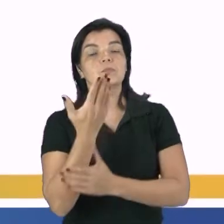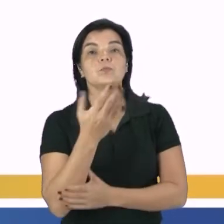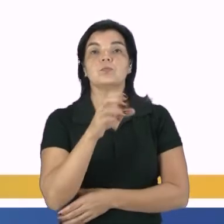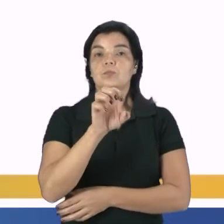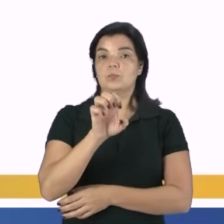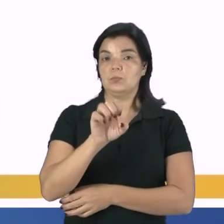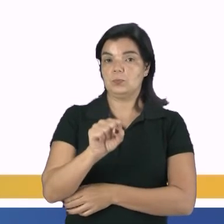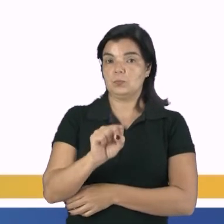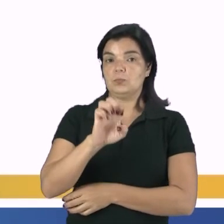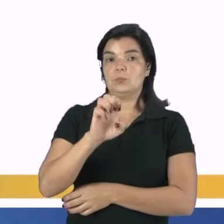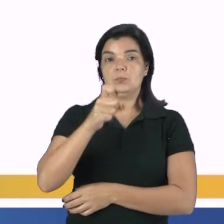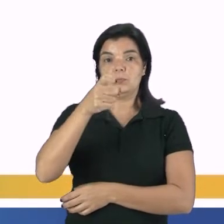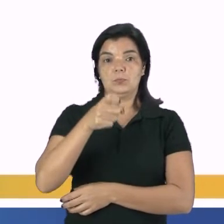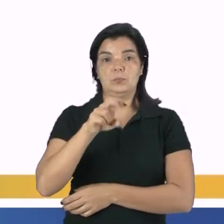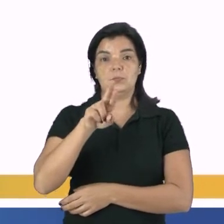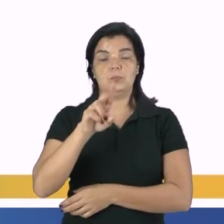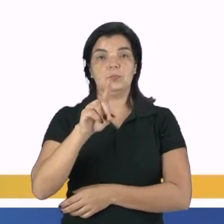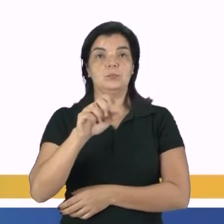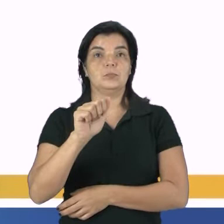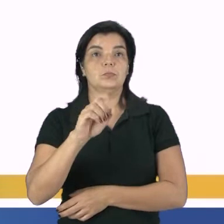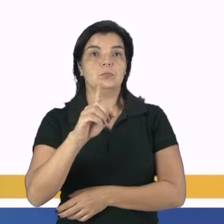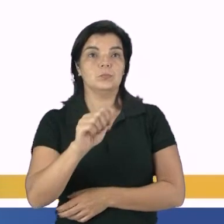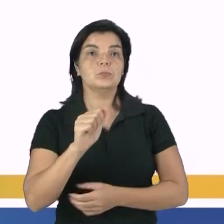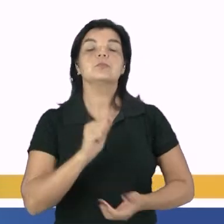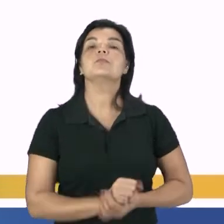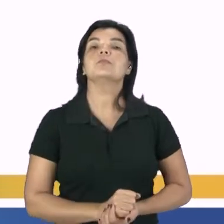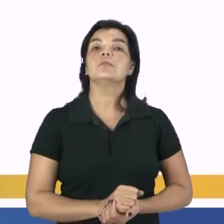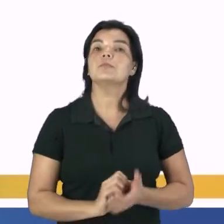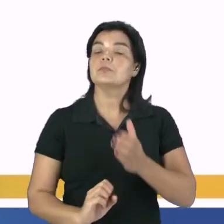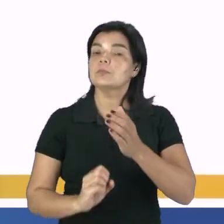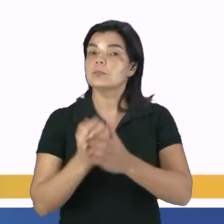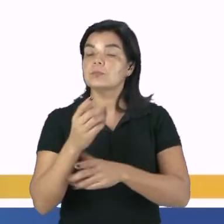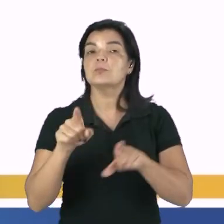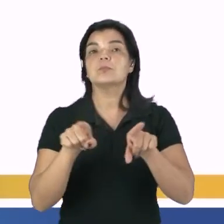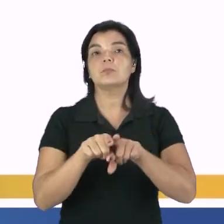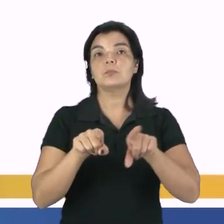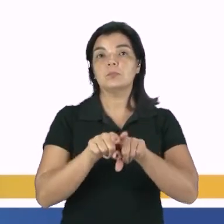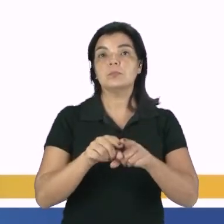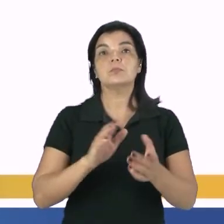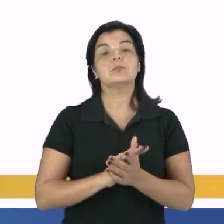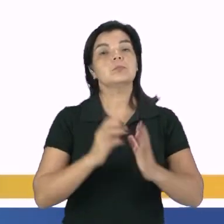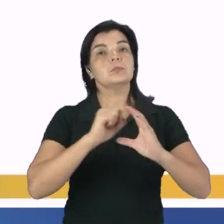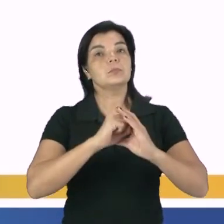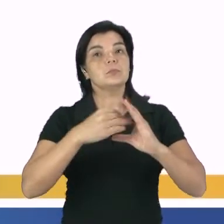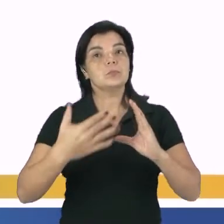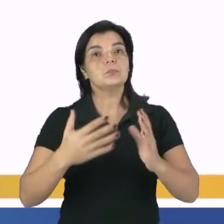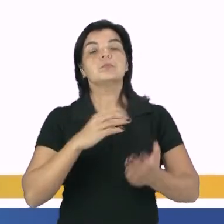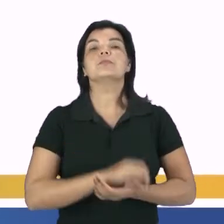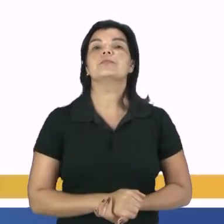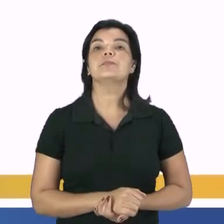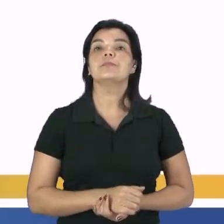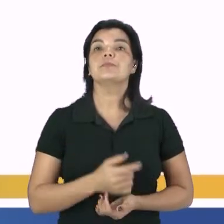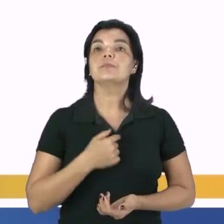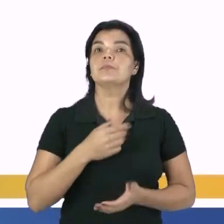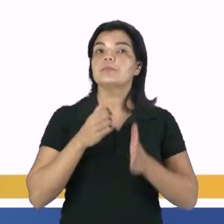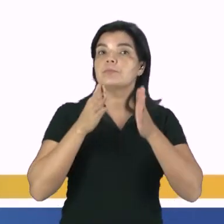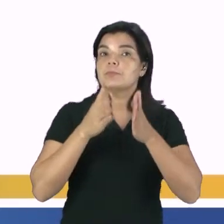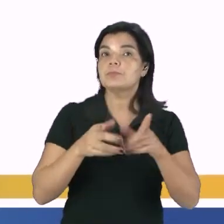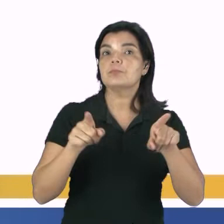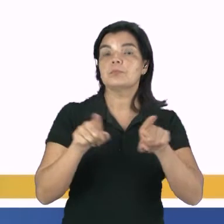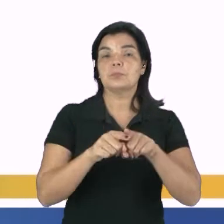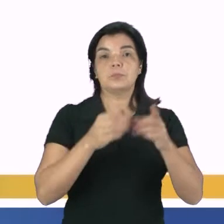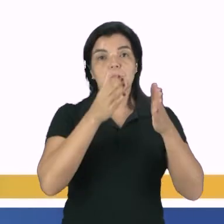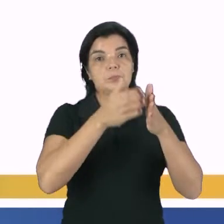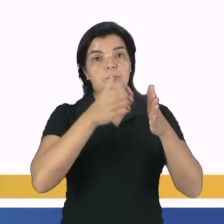vale a gente trazer que elas têm aí uma reprodução sexuada bem característica, que vai ser seguida de algumas